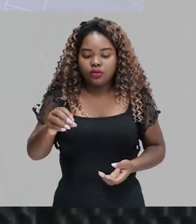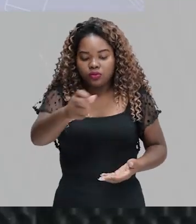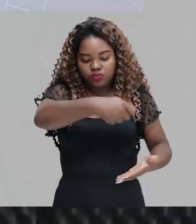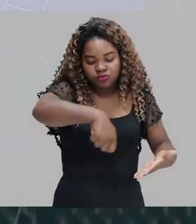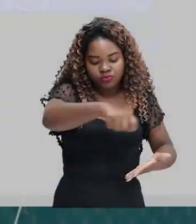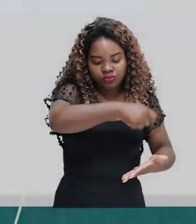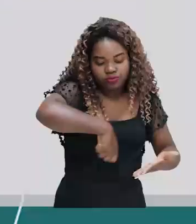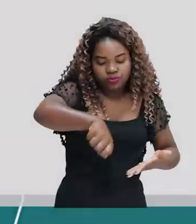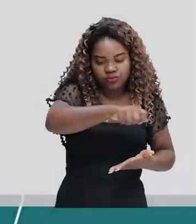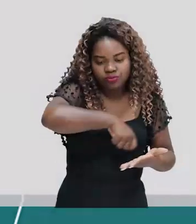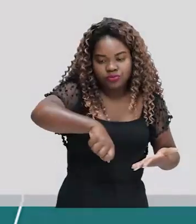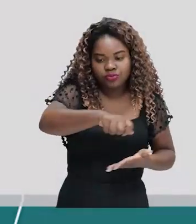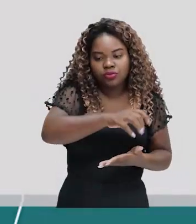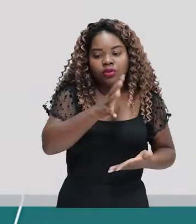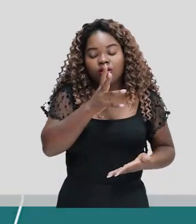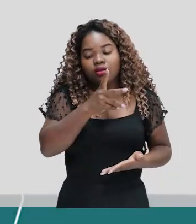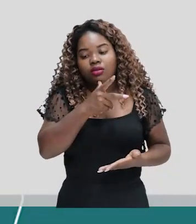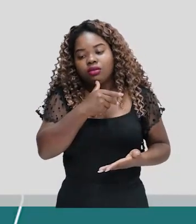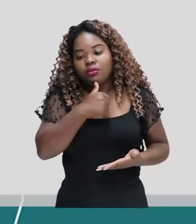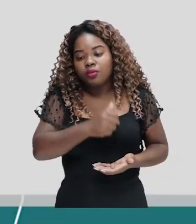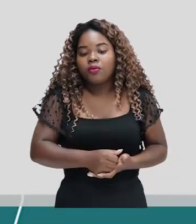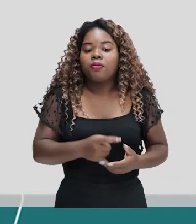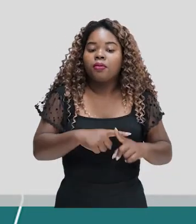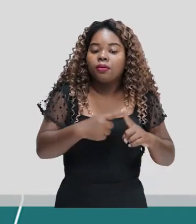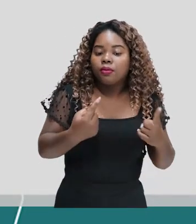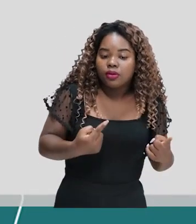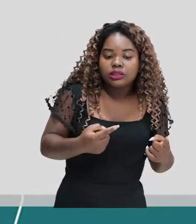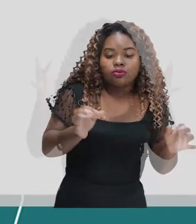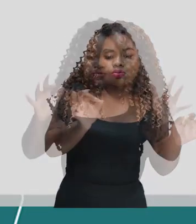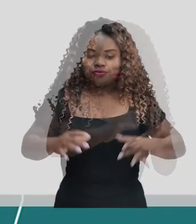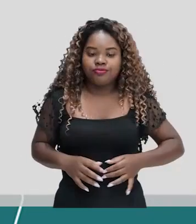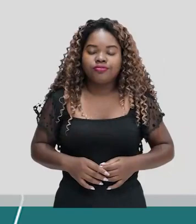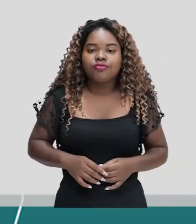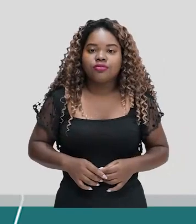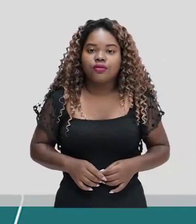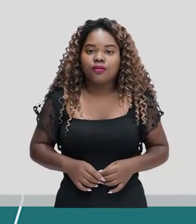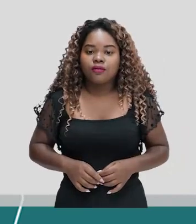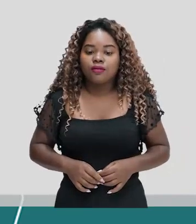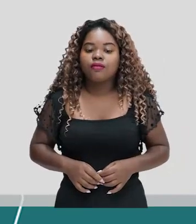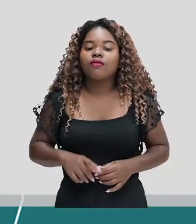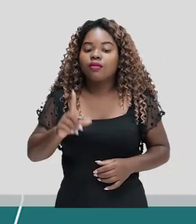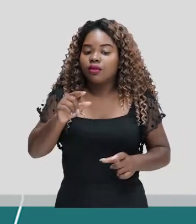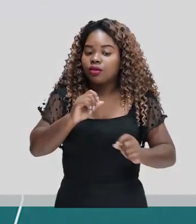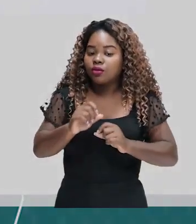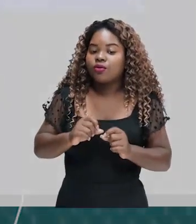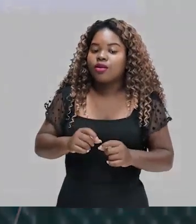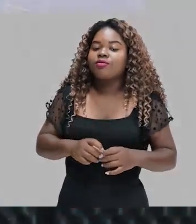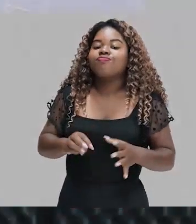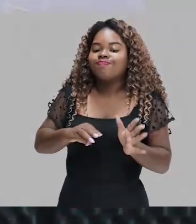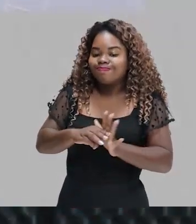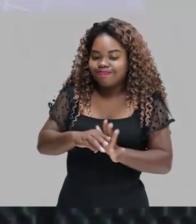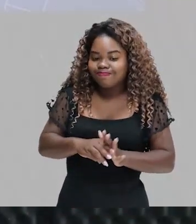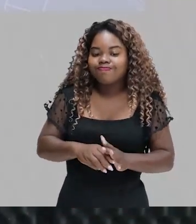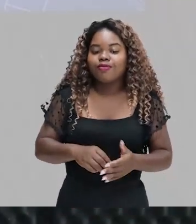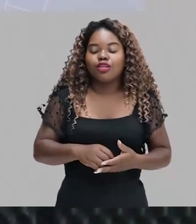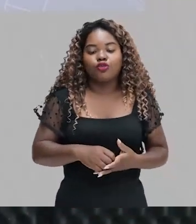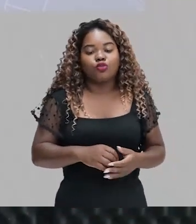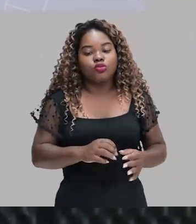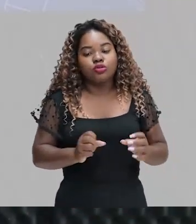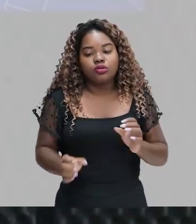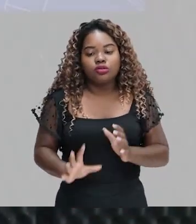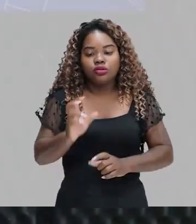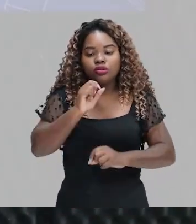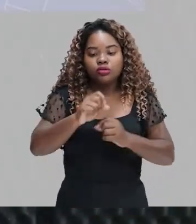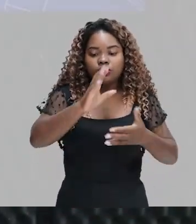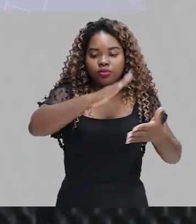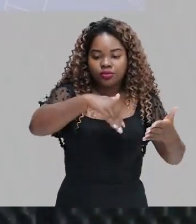tinta pastosa que vai demorar a secar, mas quando ela secar, ela vai ficar mais brilhante. Isso é técnica. Perspectiva.